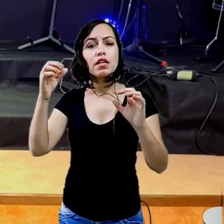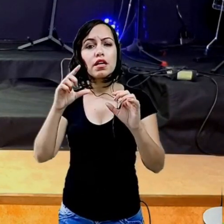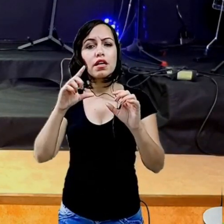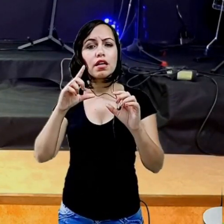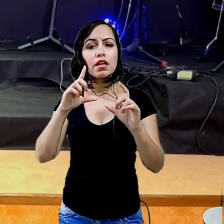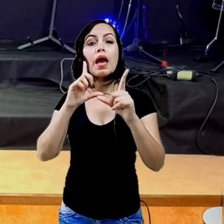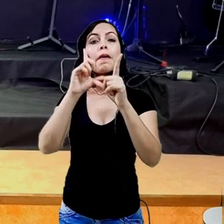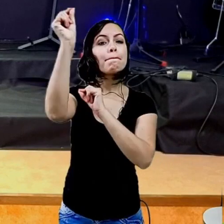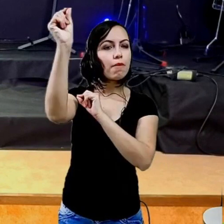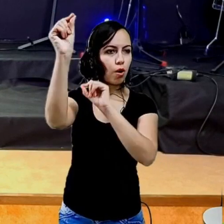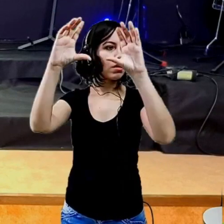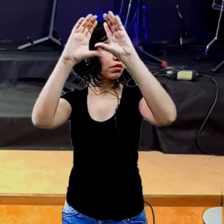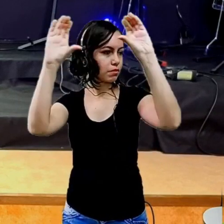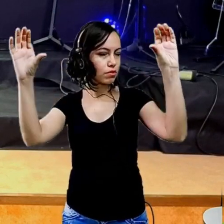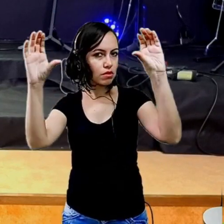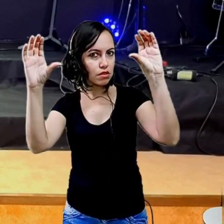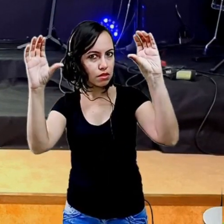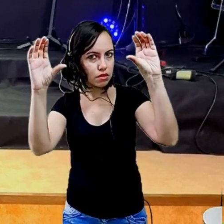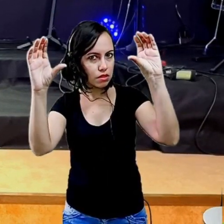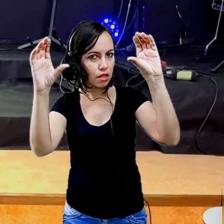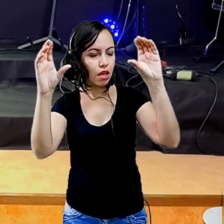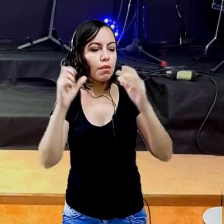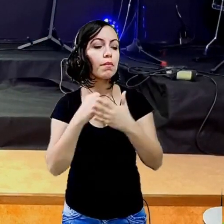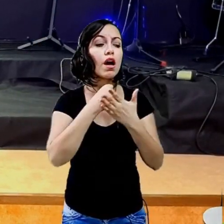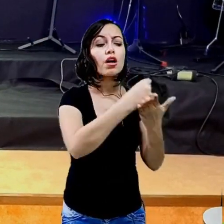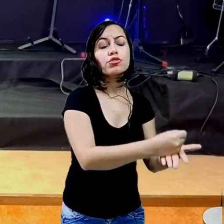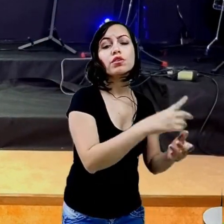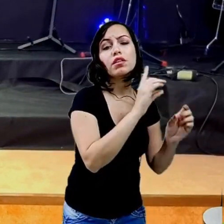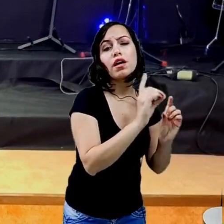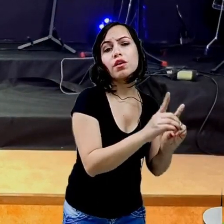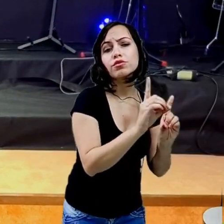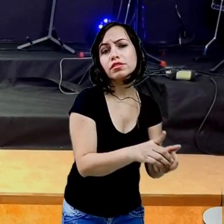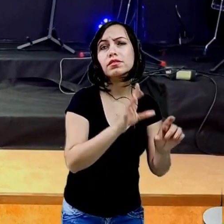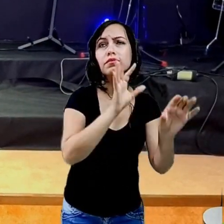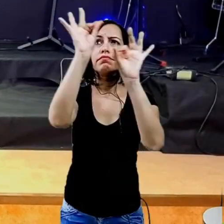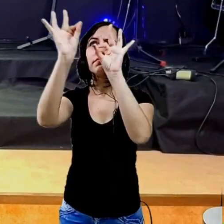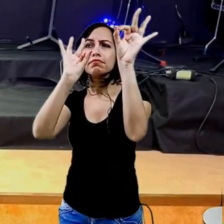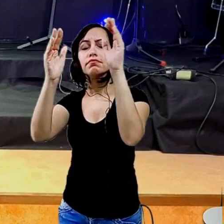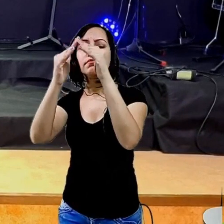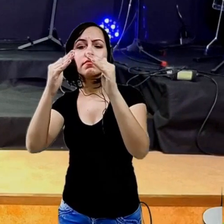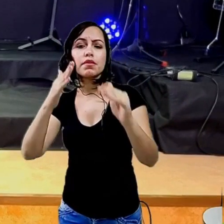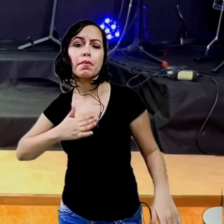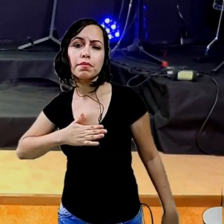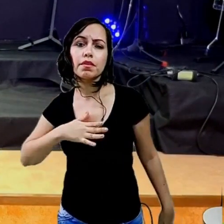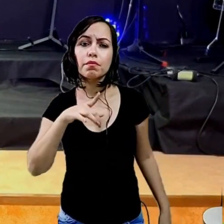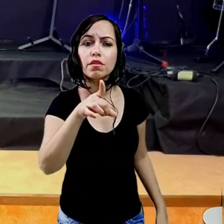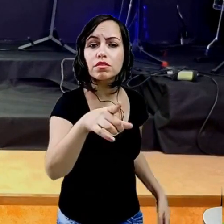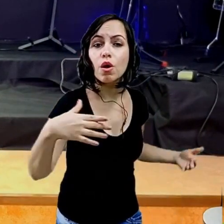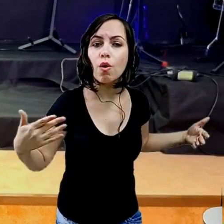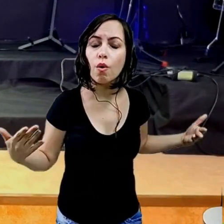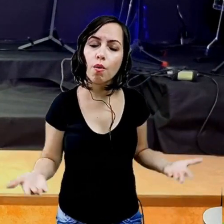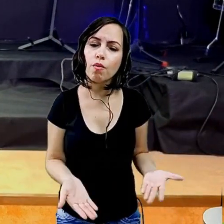A partida de Jesus seria em benefício para mim e para você